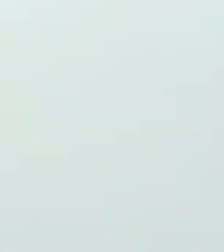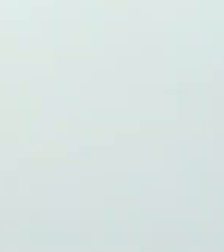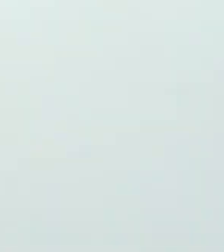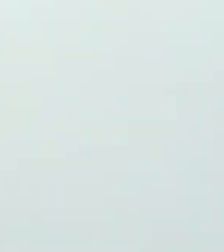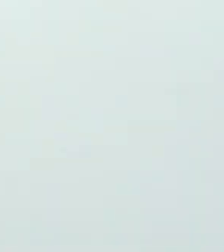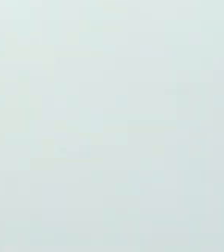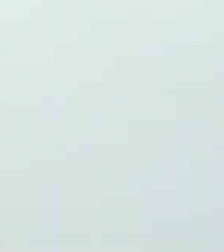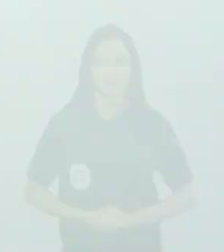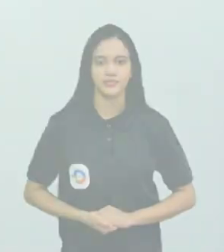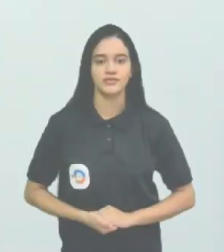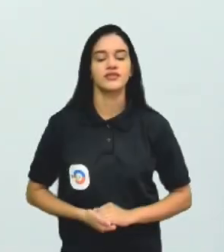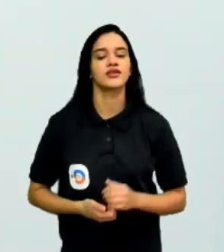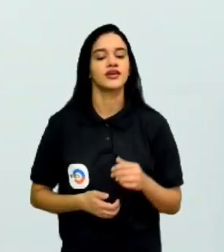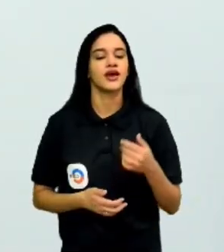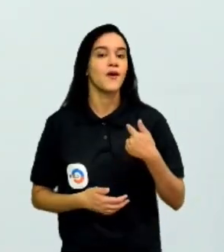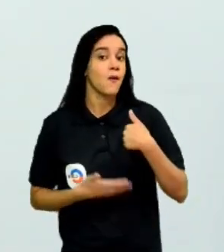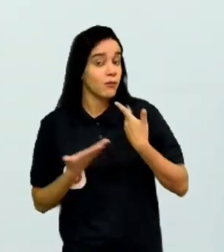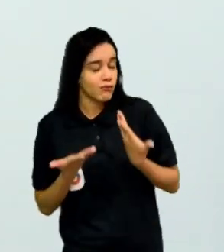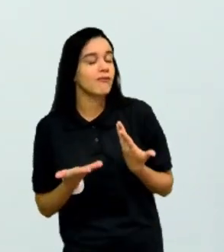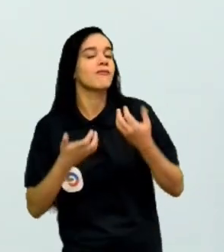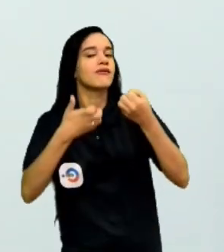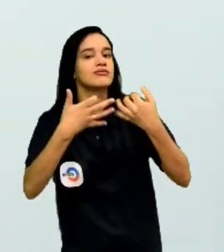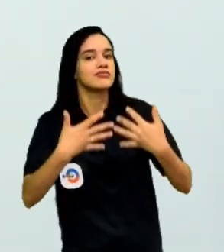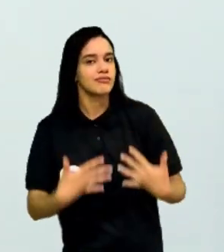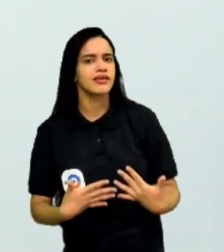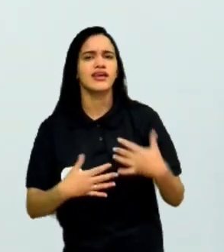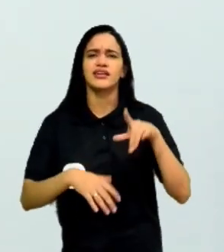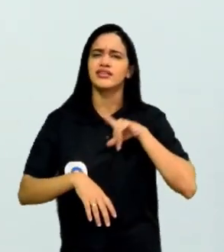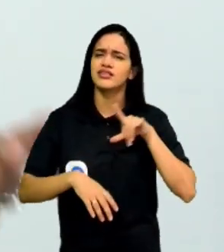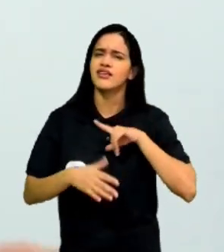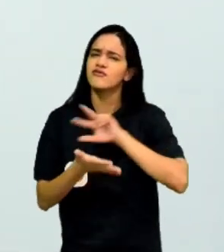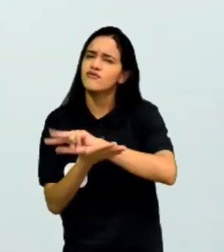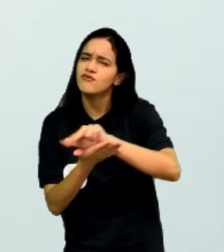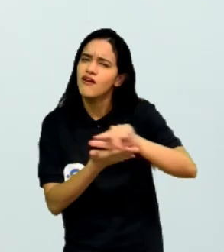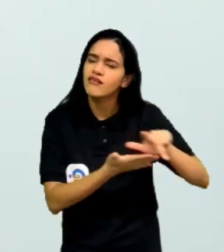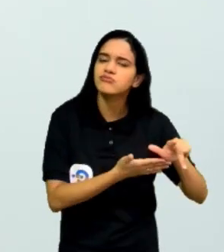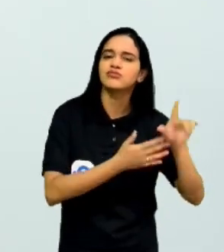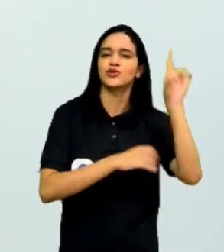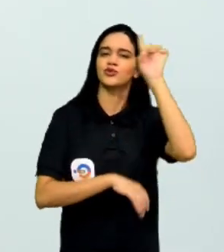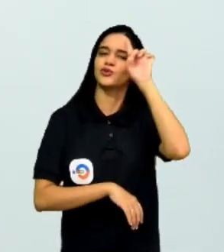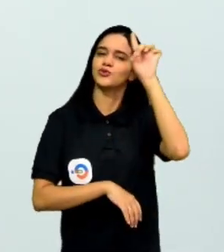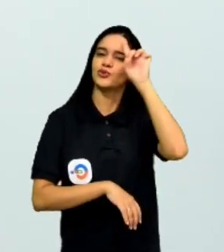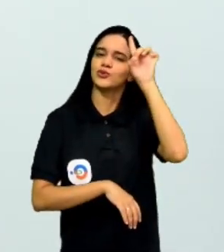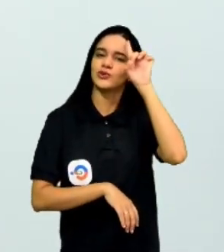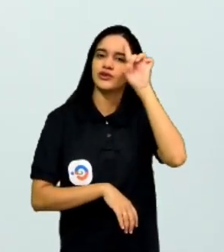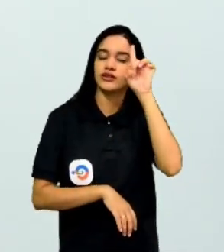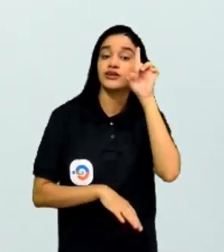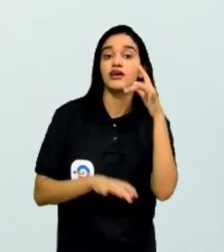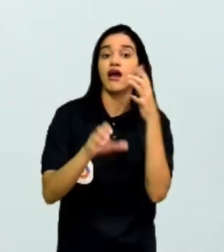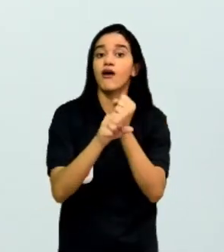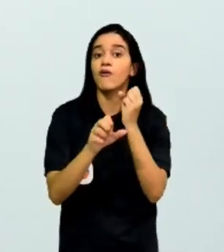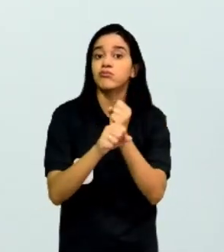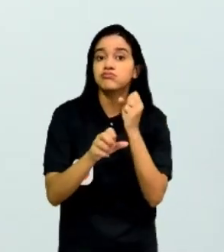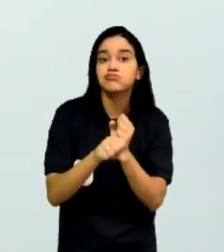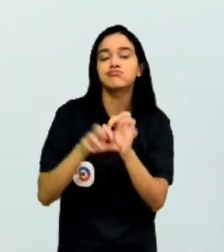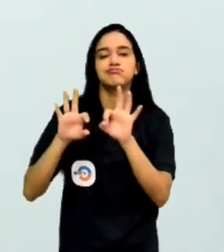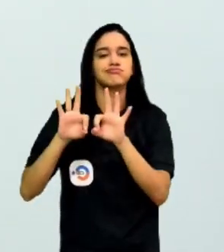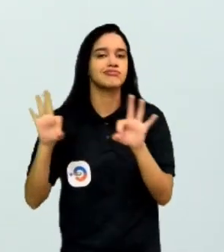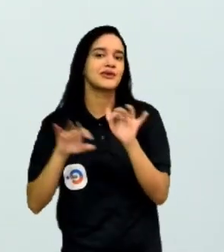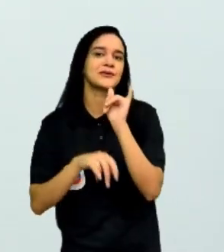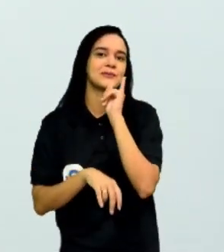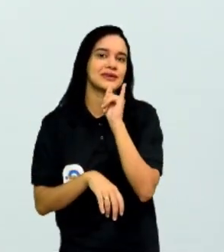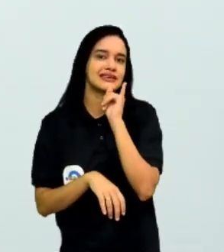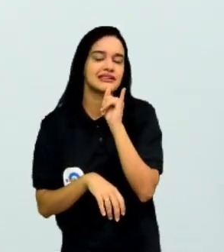E como eu te falei, existem diversas coisas no nosso dia a dia que a gente conta e mede o tempo todo, como por exemplo,